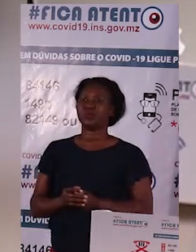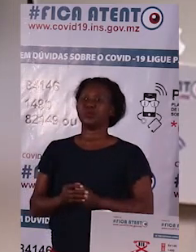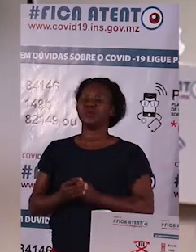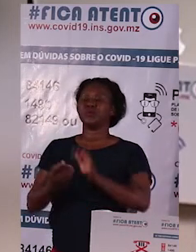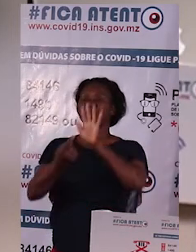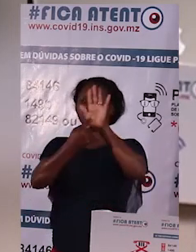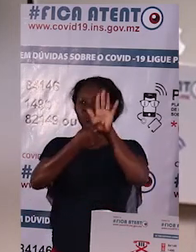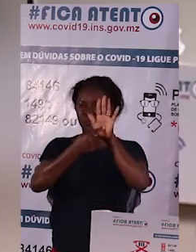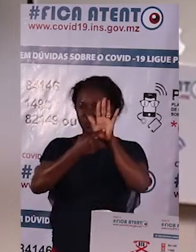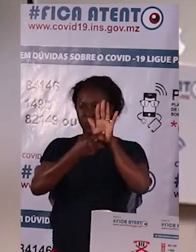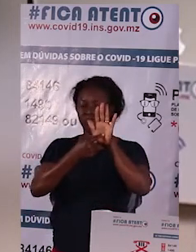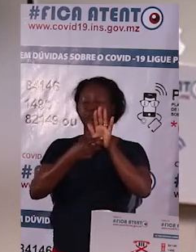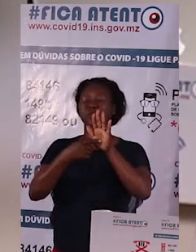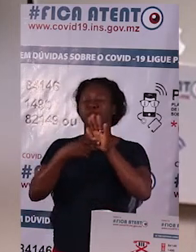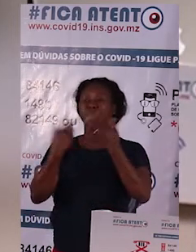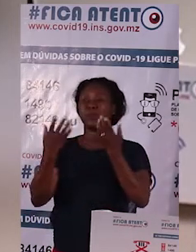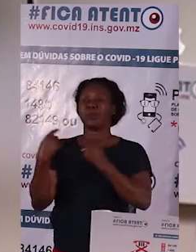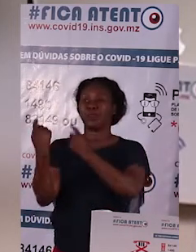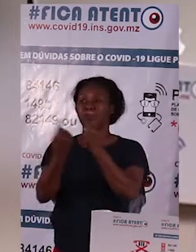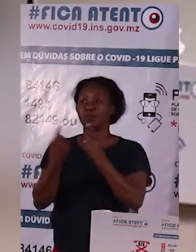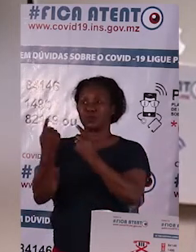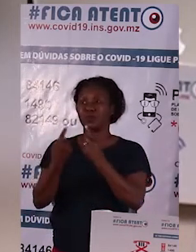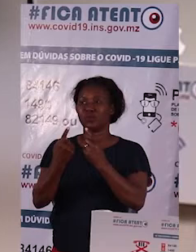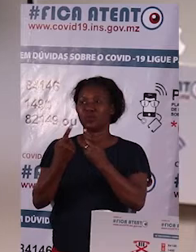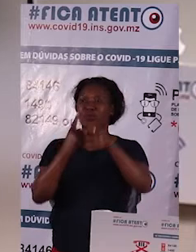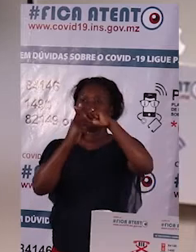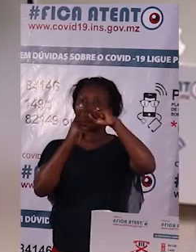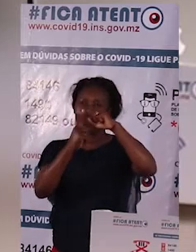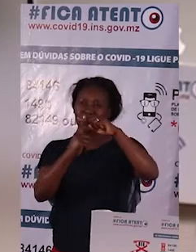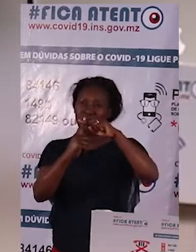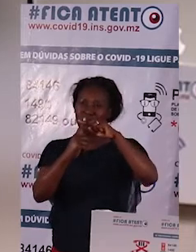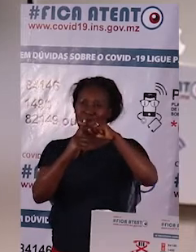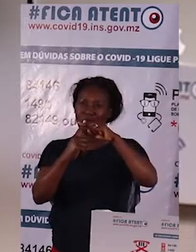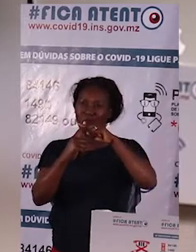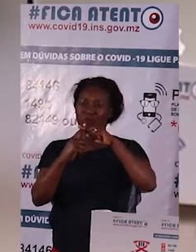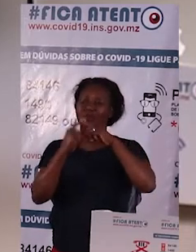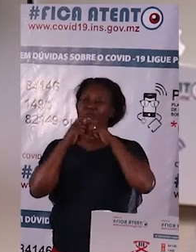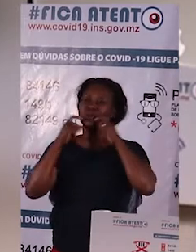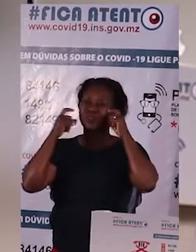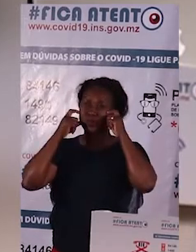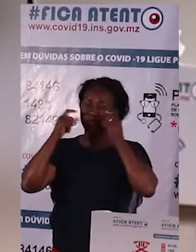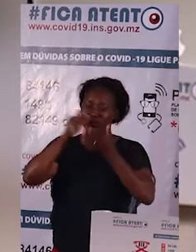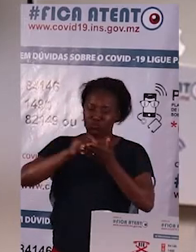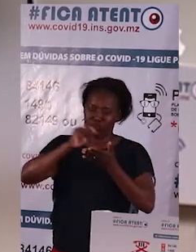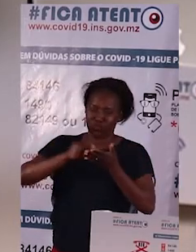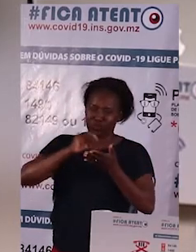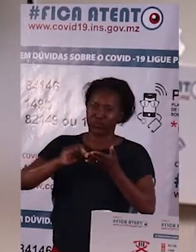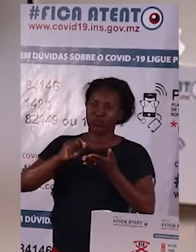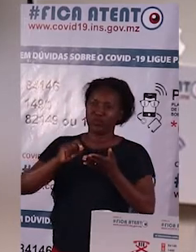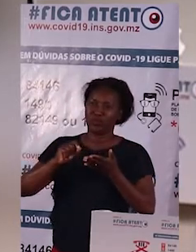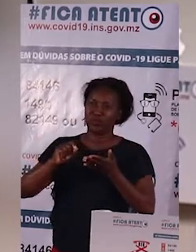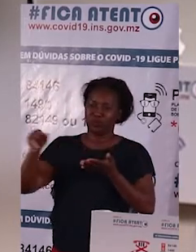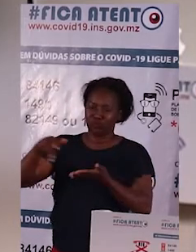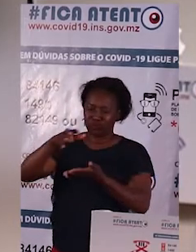Então, este é o perfil dos casos positivos em Moçambique registrados na última semana epidemiológica. Portanto, até ontem são